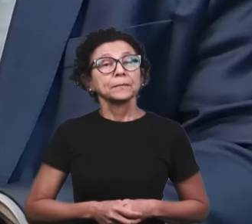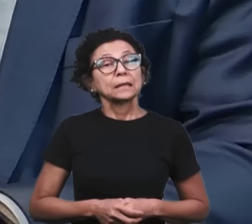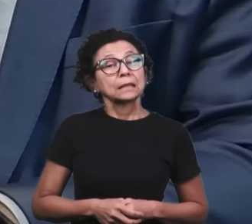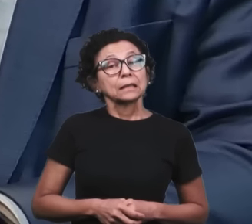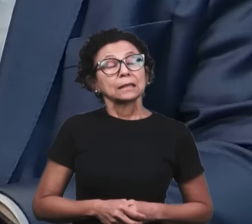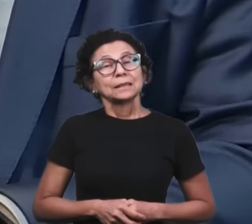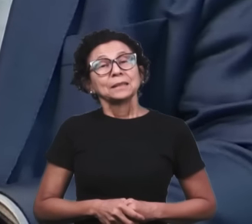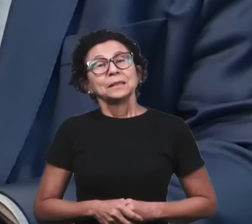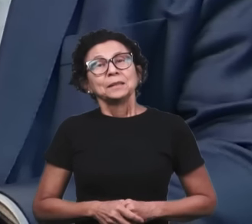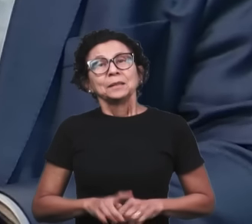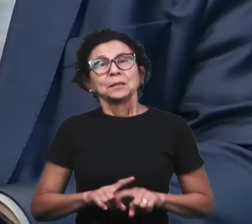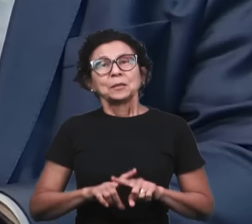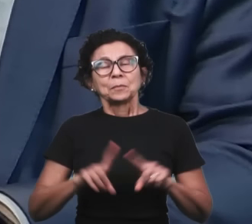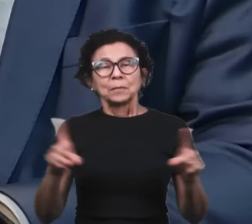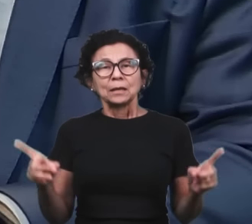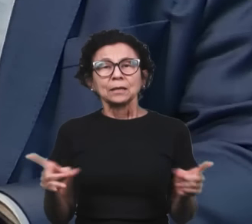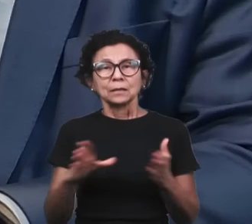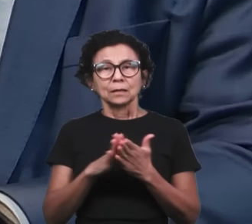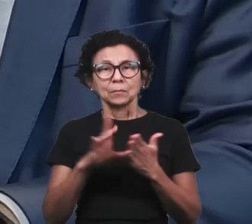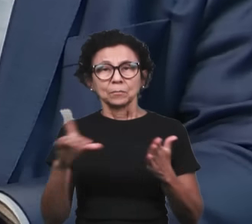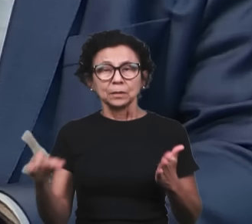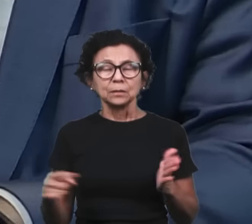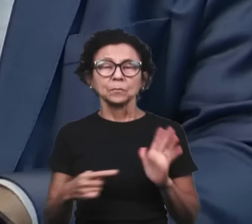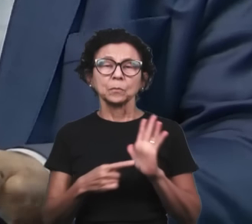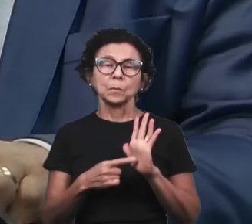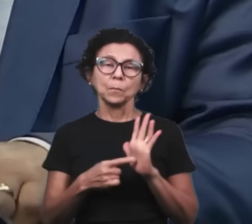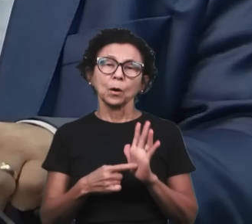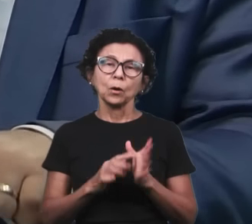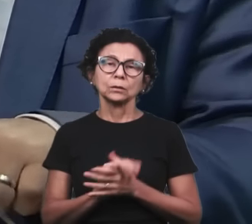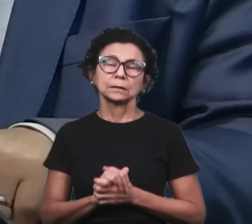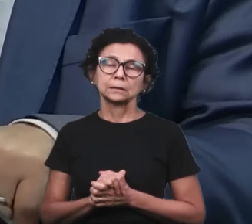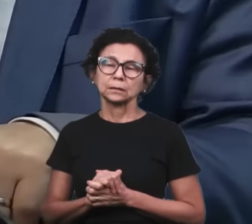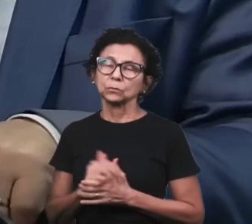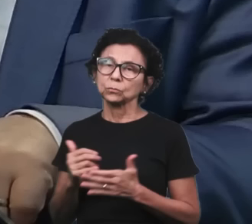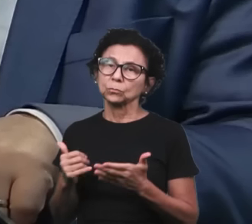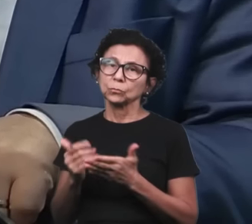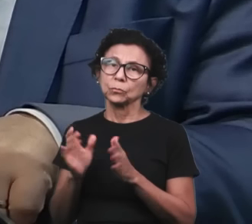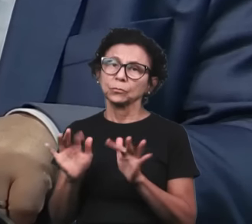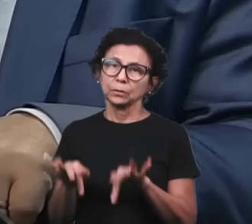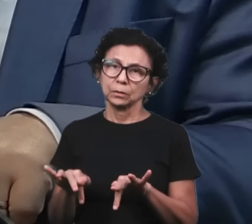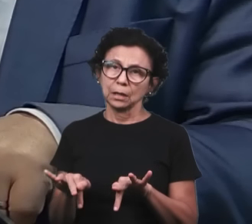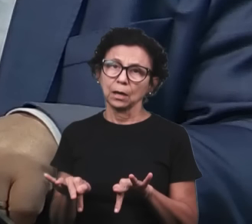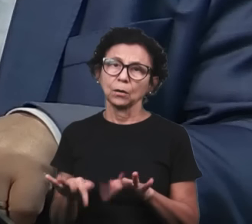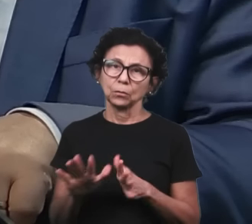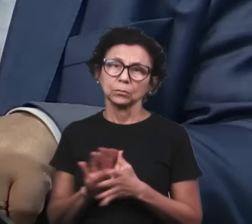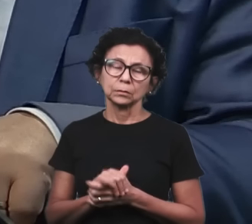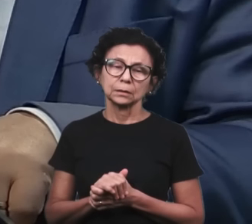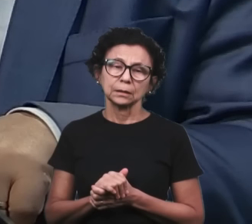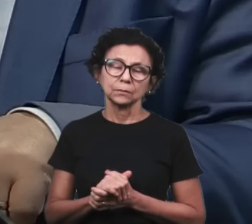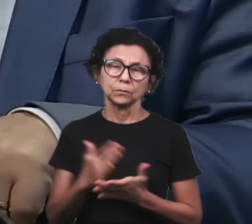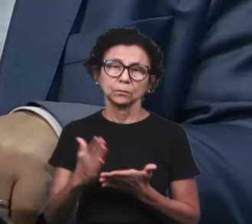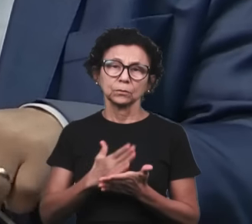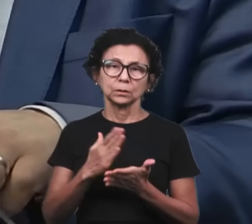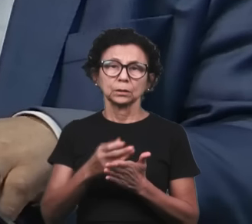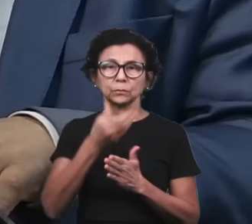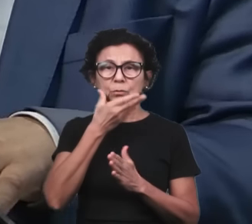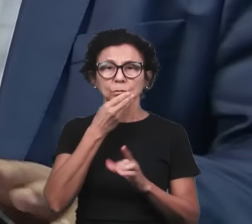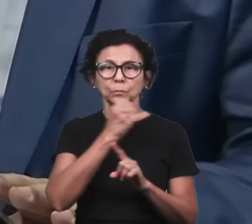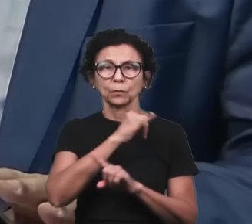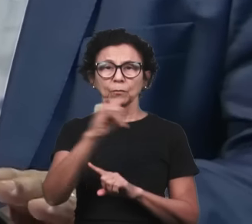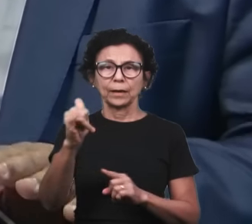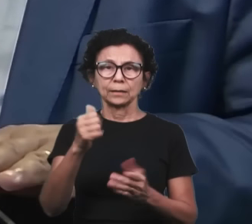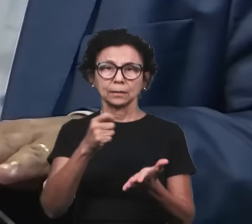da Bíblia que fala dos últimos dias, é interessante, são os profetas menores. Então,